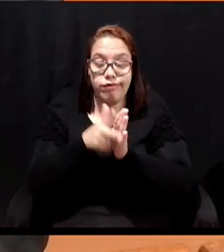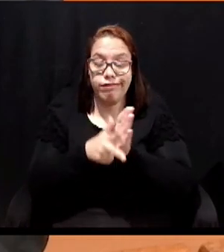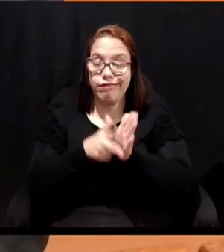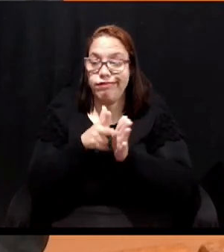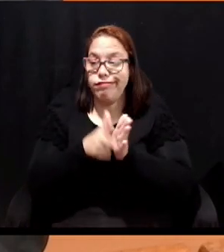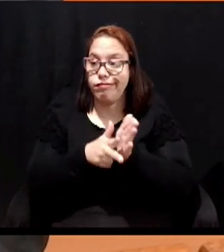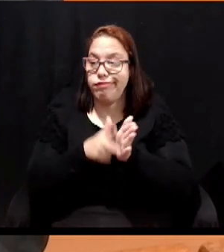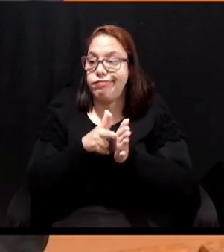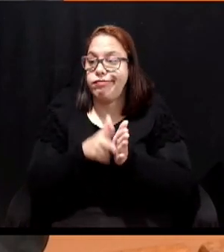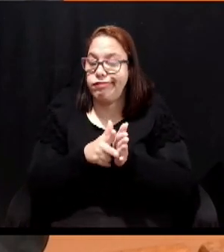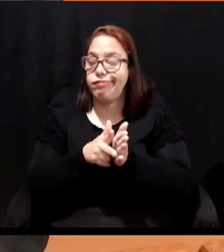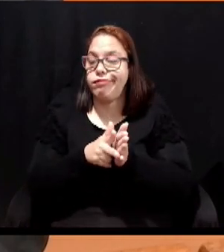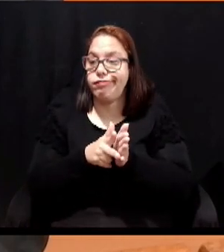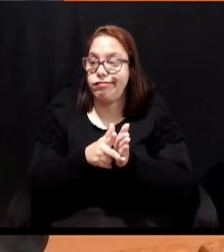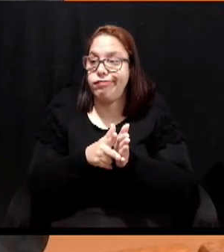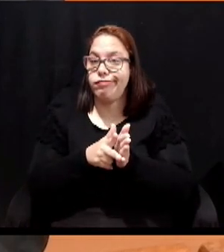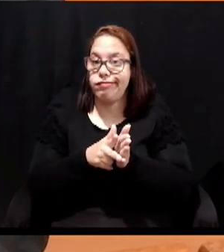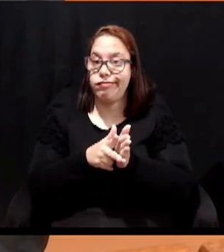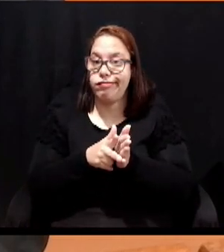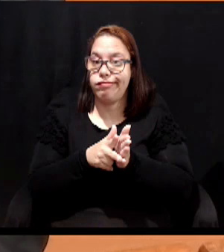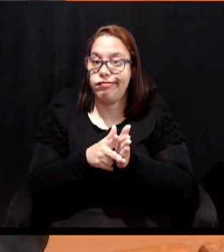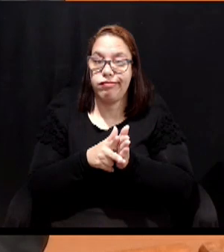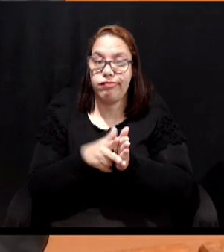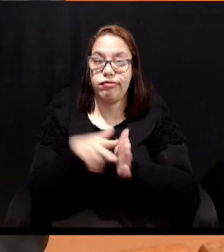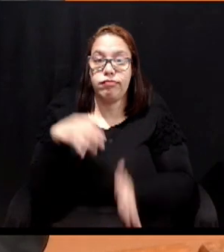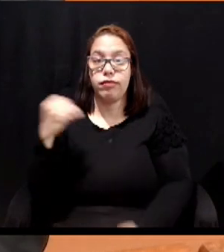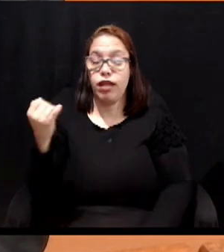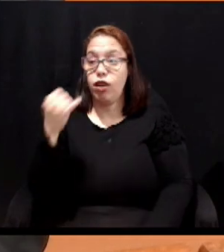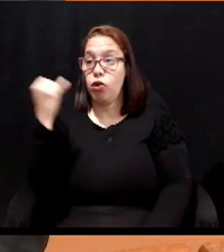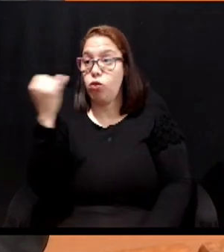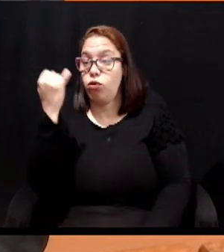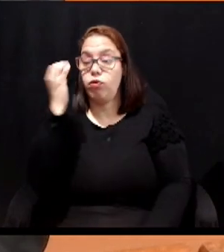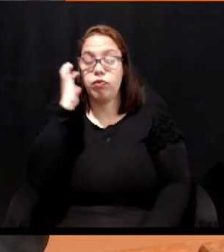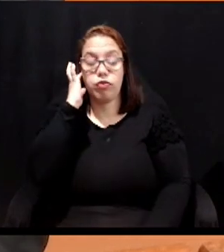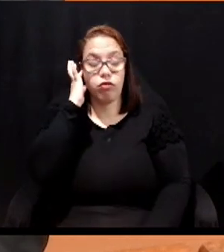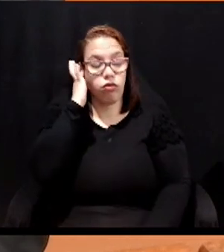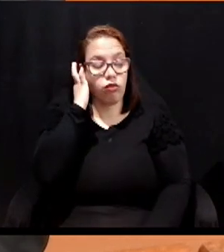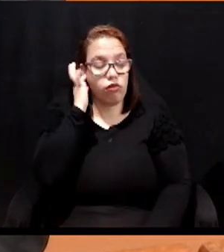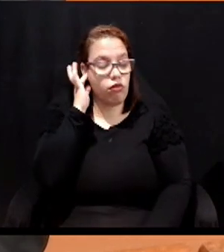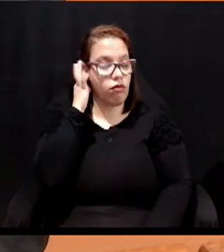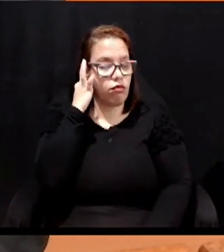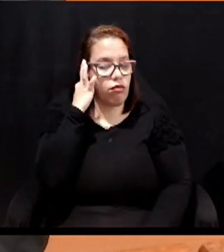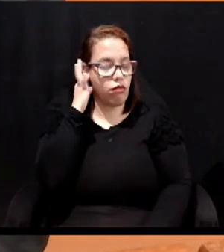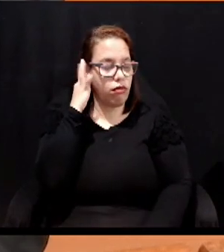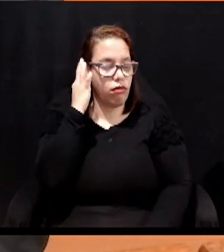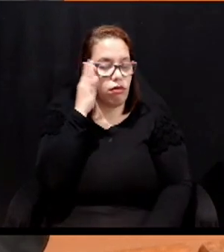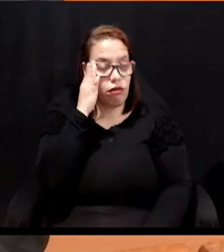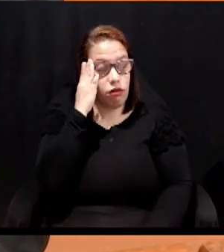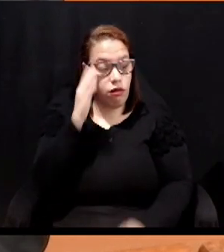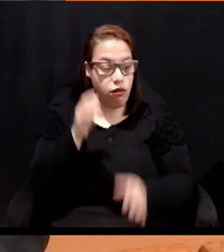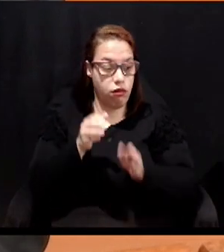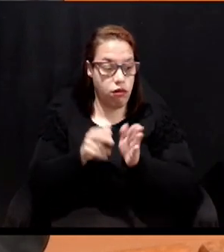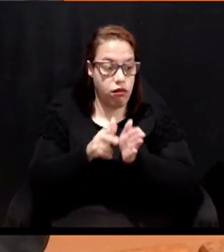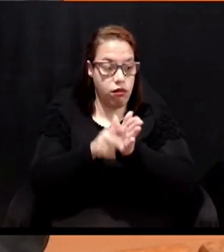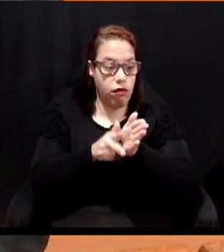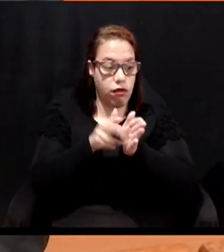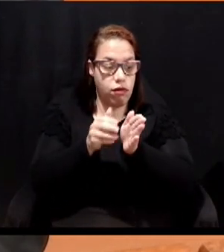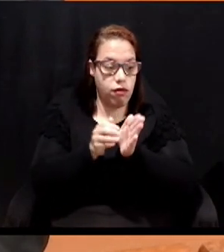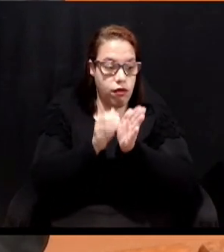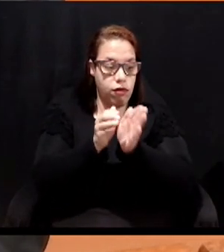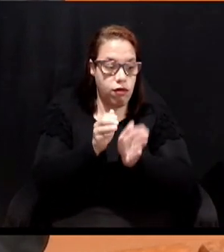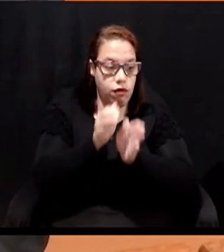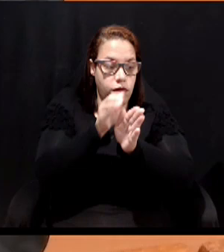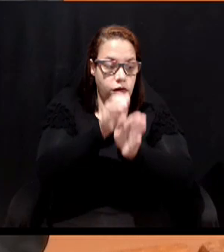um modal extremamente importante no transporte de cargas, no transporte de cargas vivas,